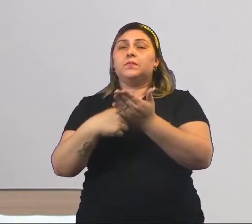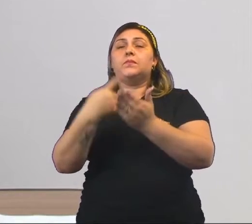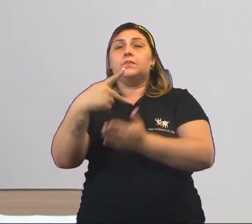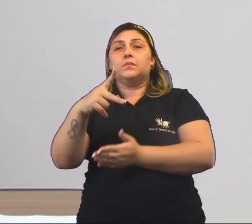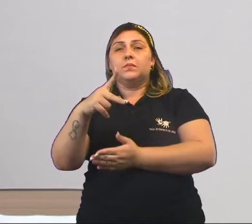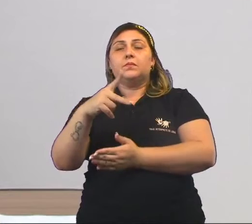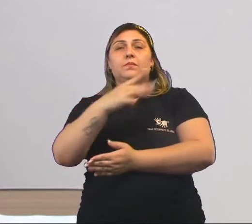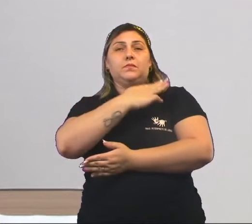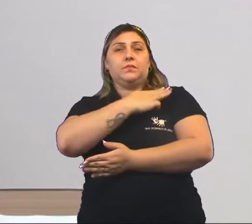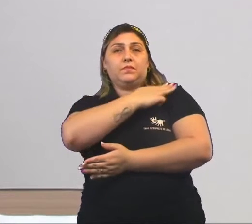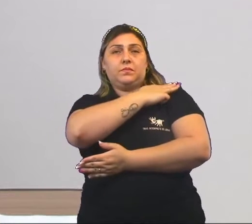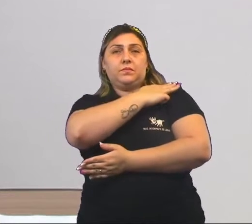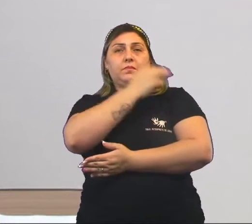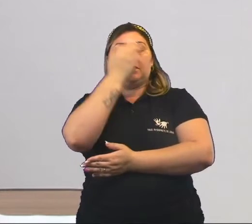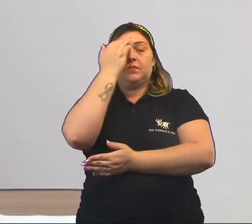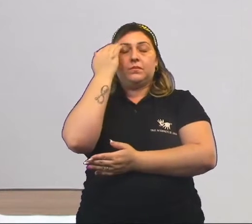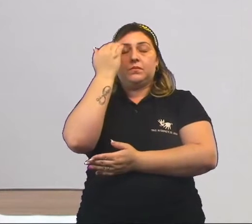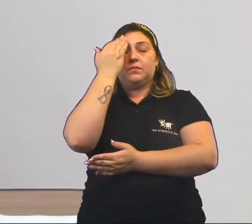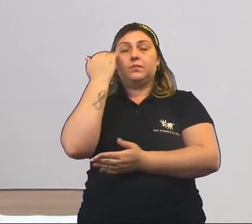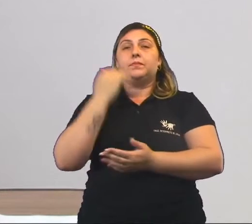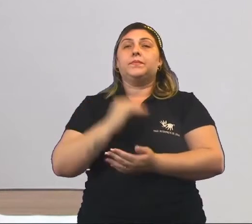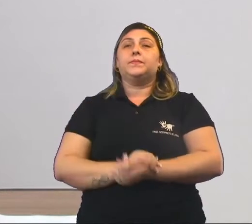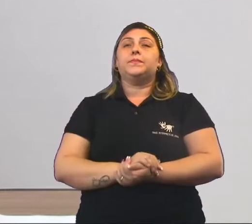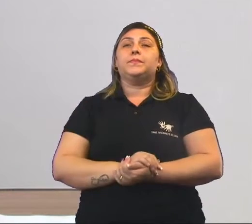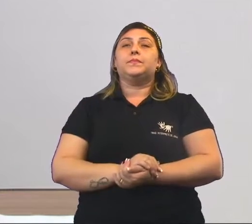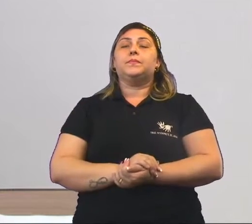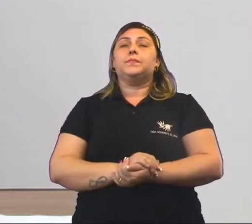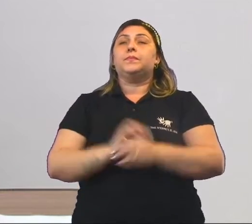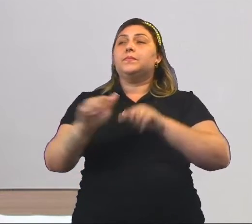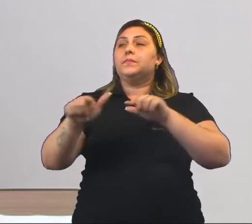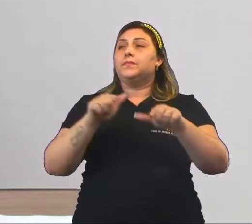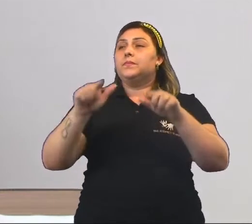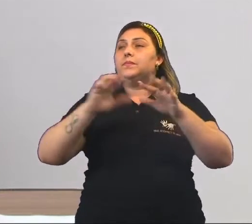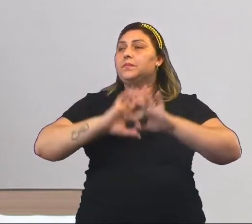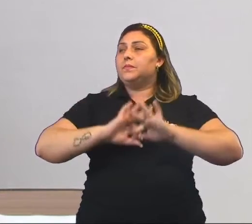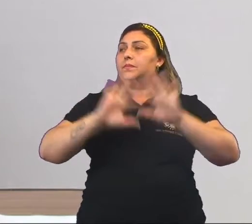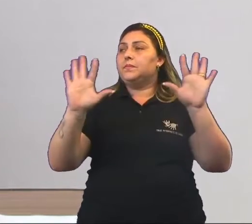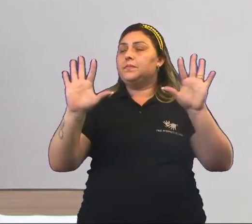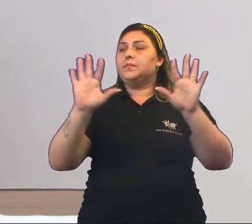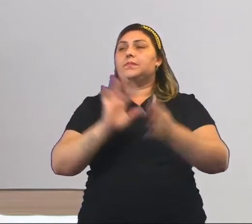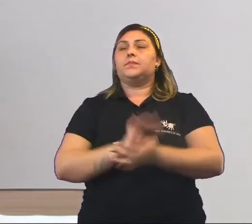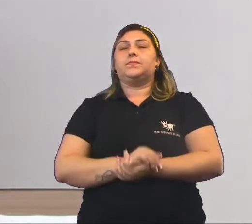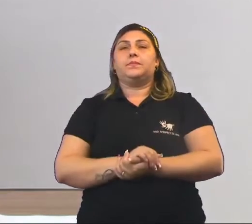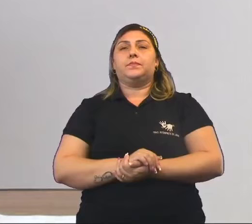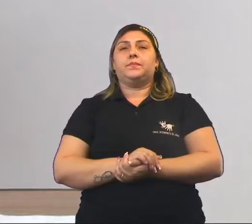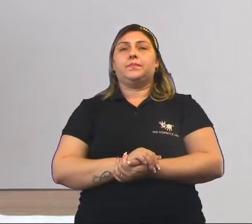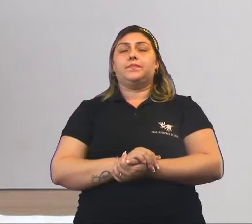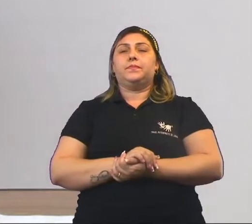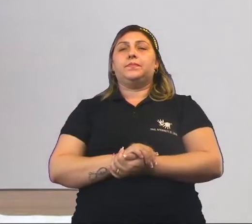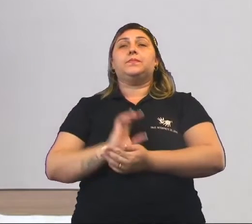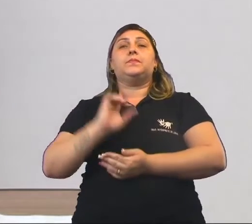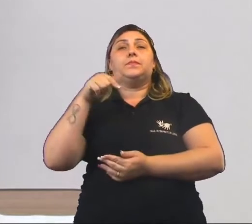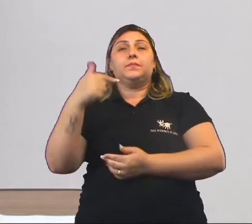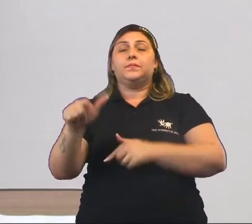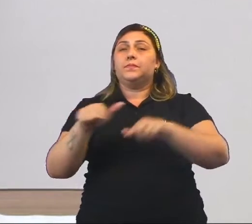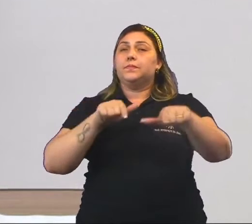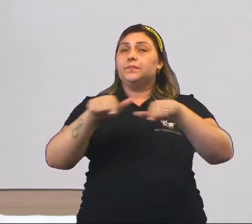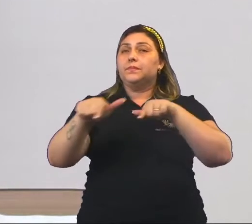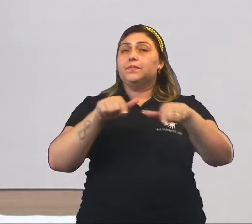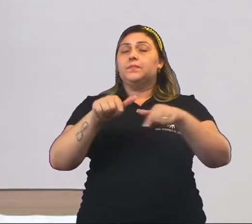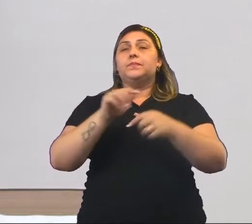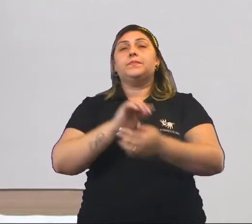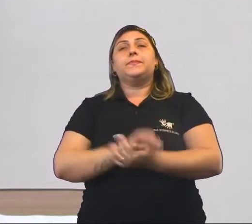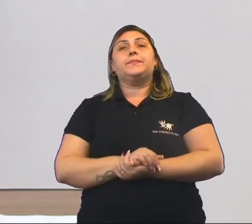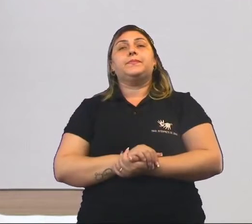patrão, o seu empregador, no caso. Tá? Esse é o trabalho, um tipo de trabalho livre. Outro tipo de trabalho